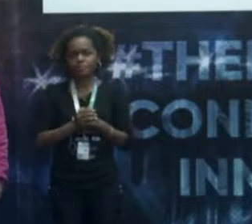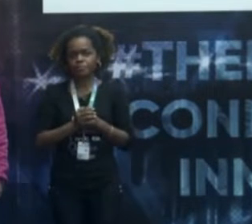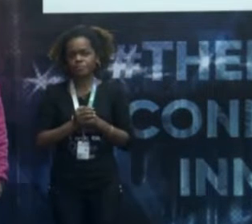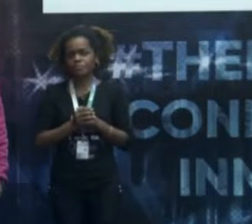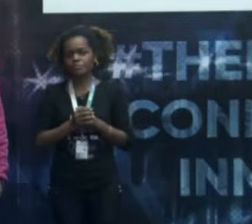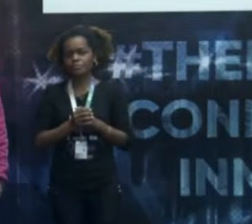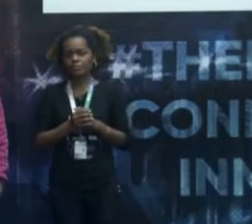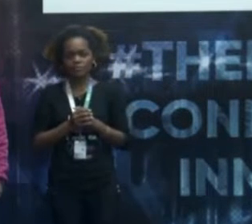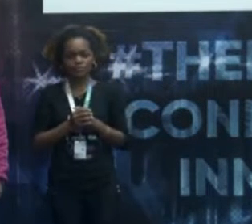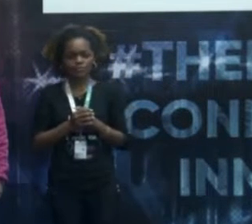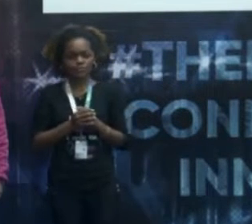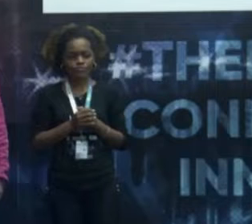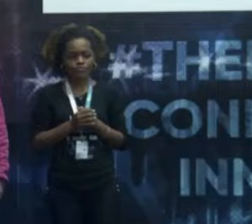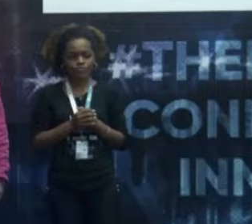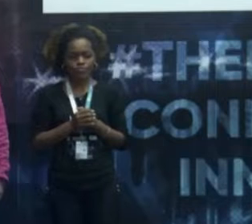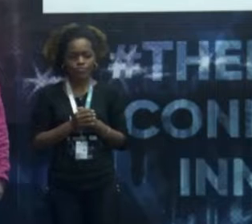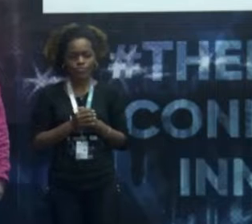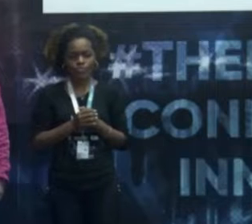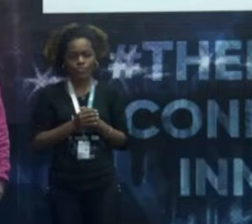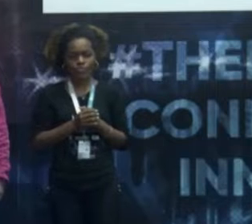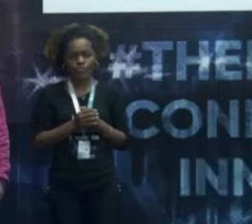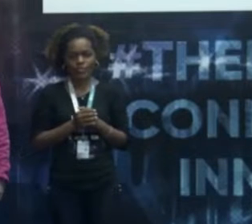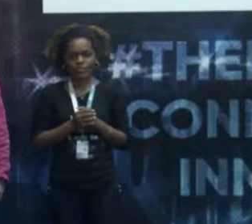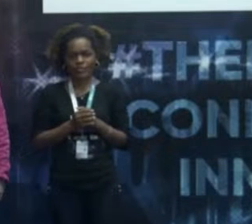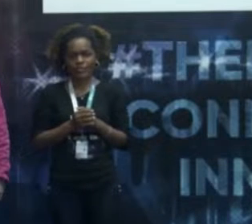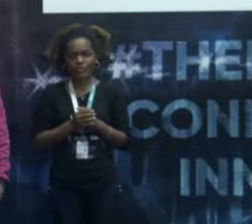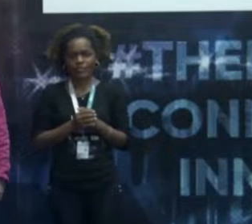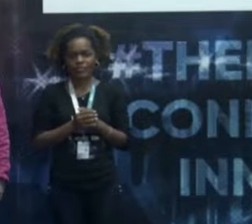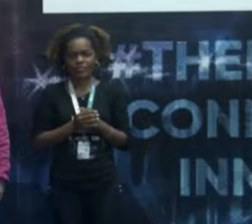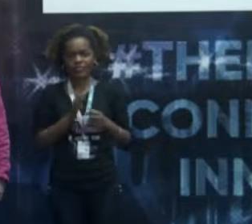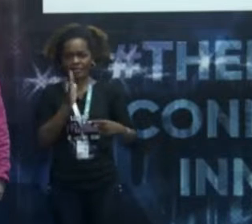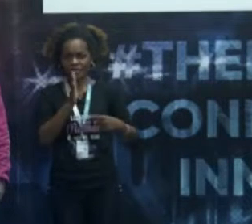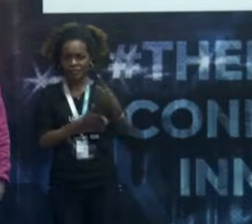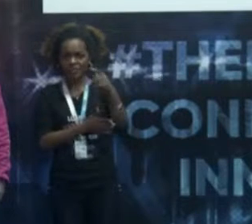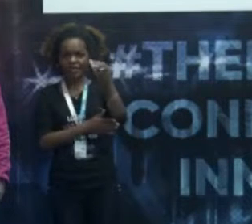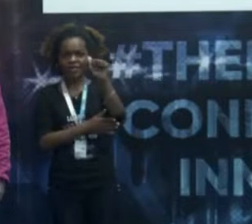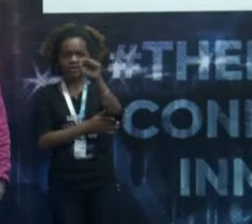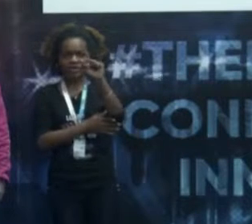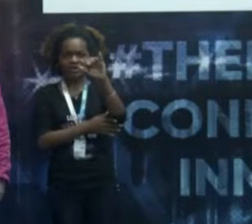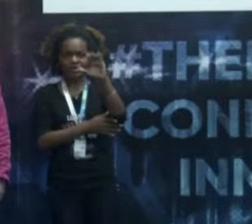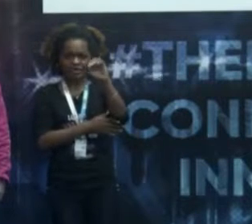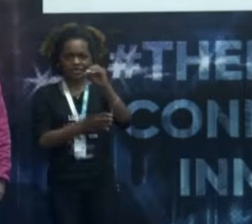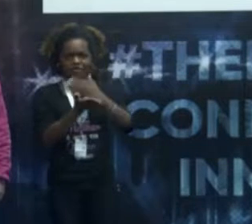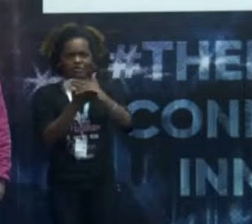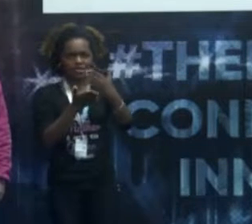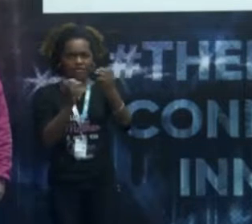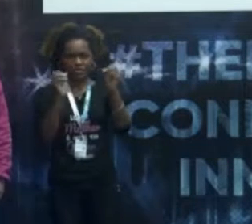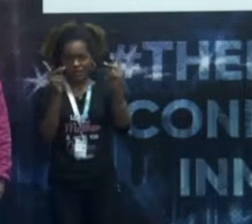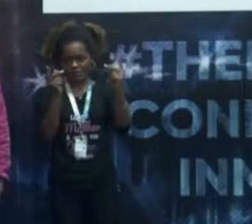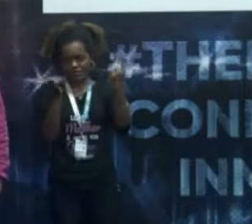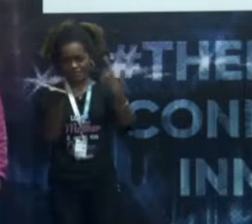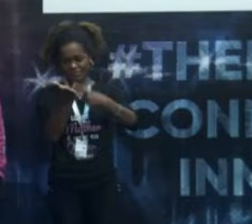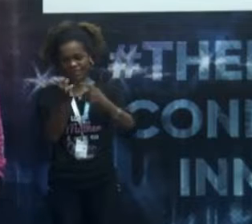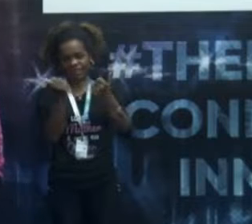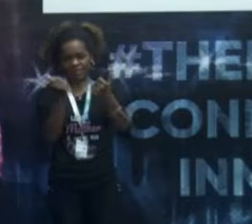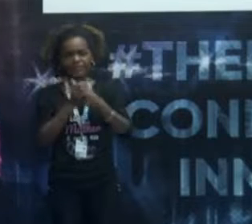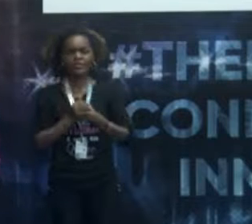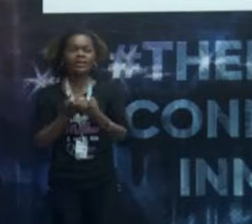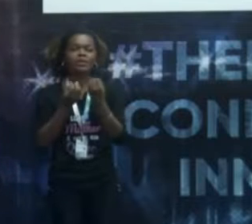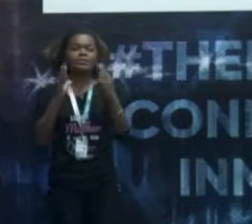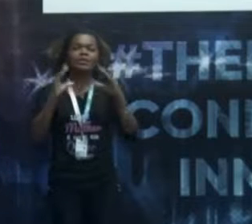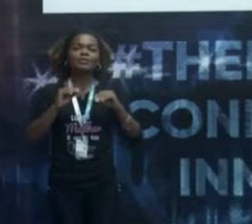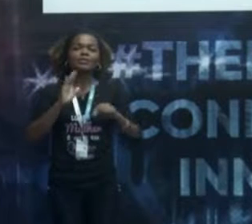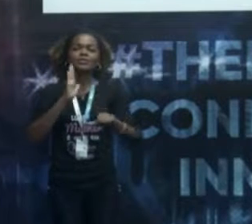Legal. Vamos de ordem alfabética? Vamos deixar o Cássio começar, pode ser? Bora lá. Pode ser. Galera, boa noite. Primeiramente, é